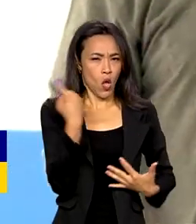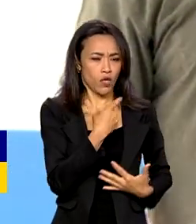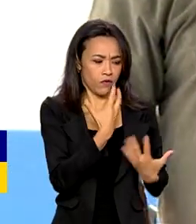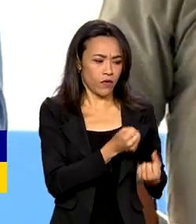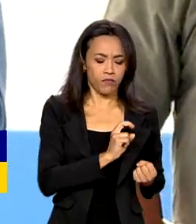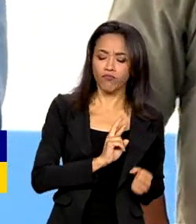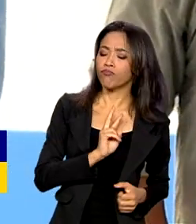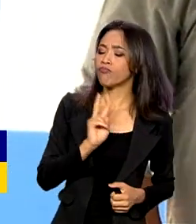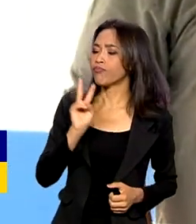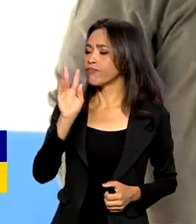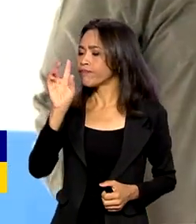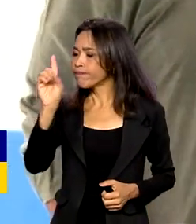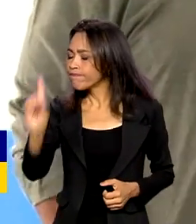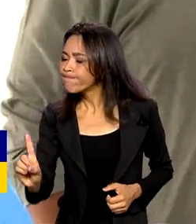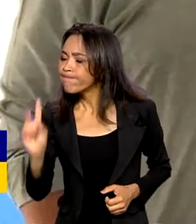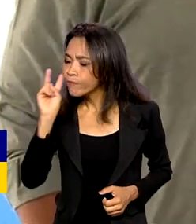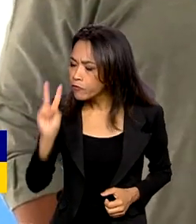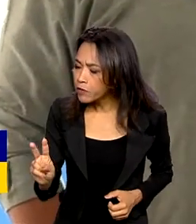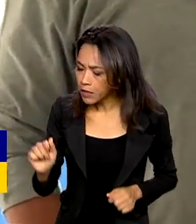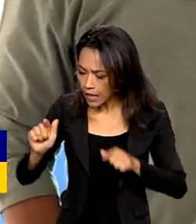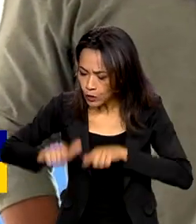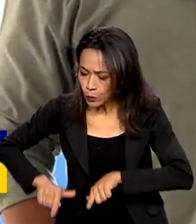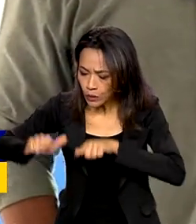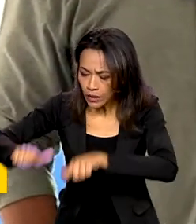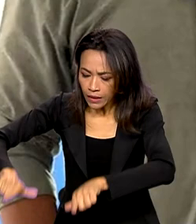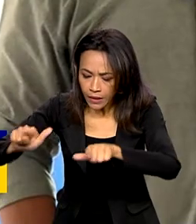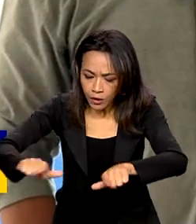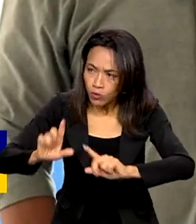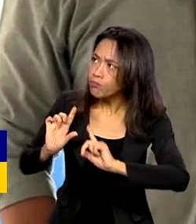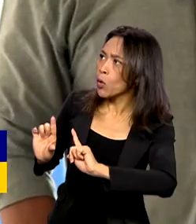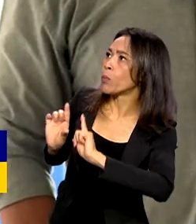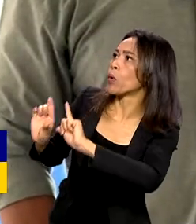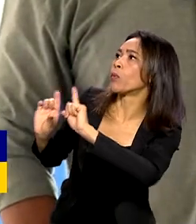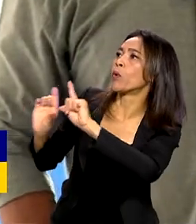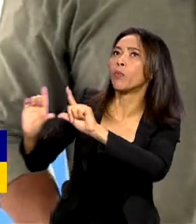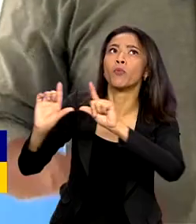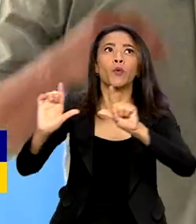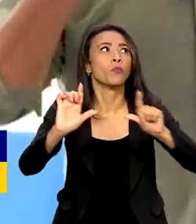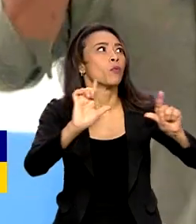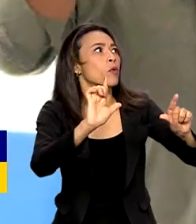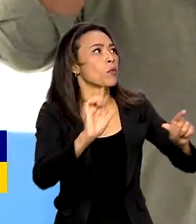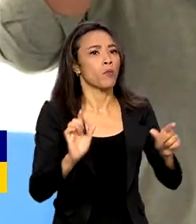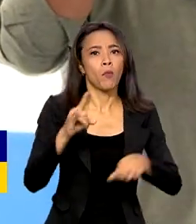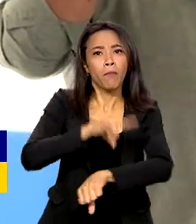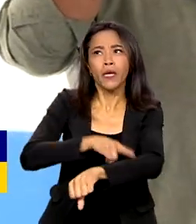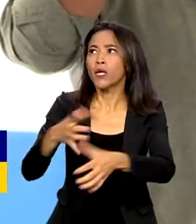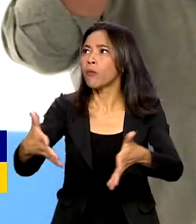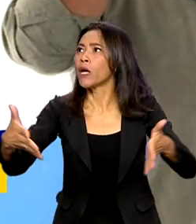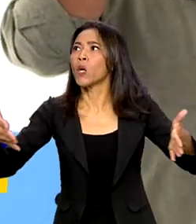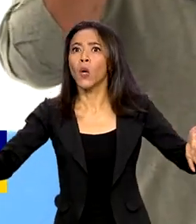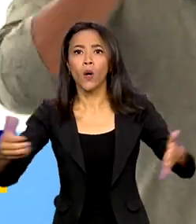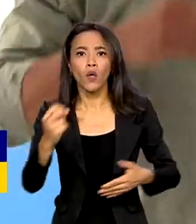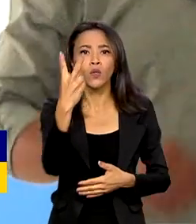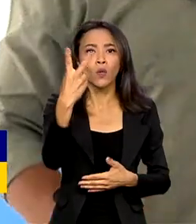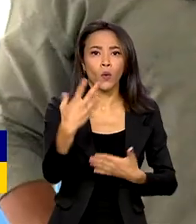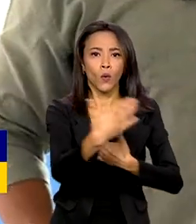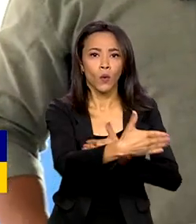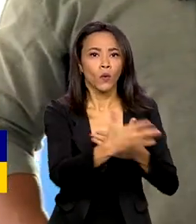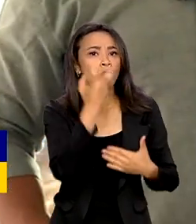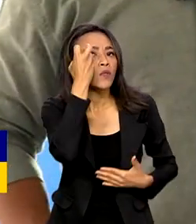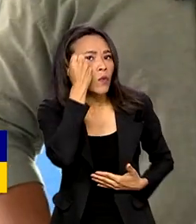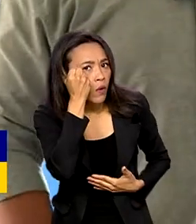ficaram melhores azulejo até o teto ele é maior maneiro maior dois quartos